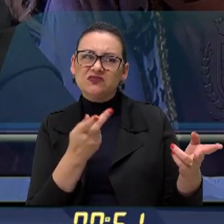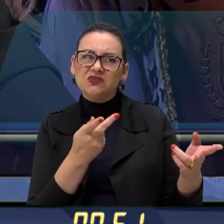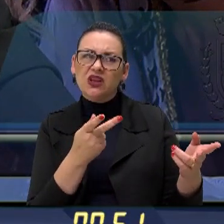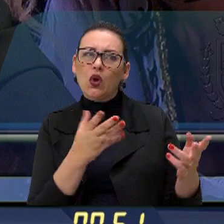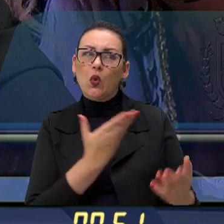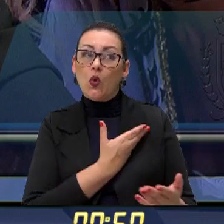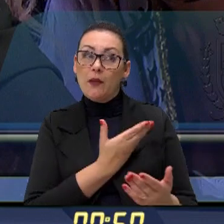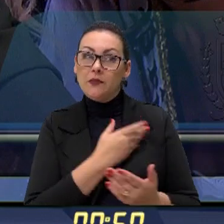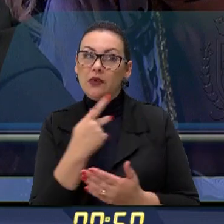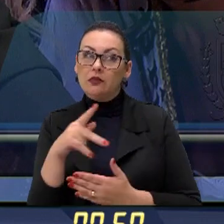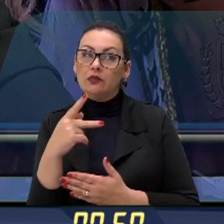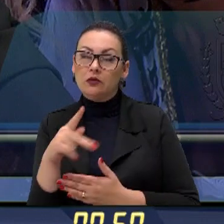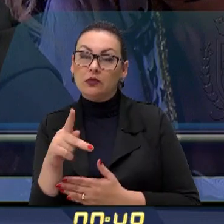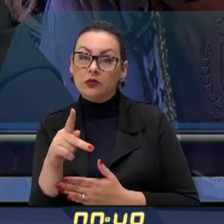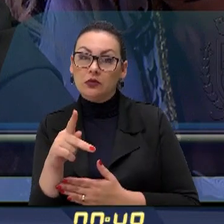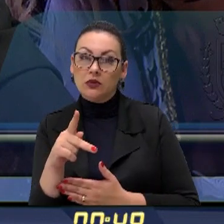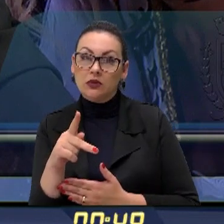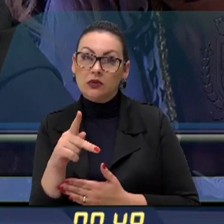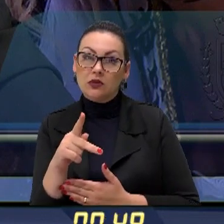de um amigo seu.